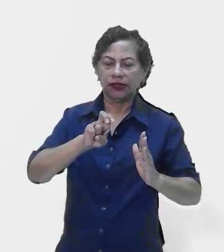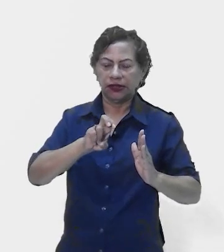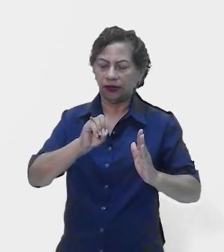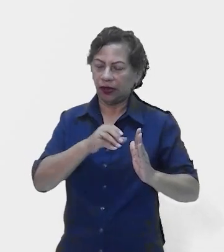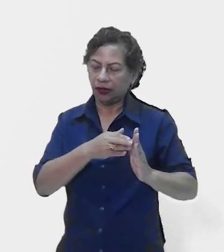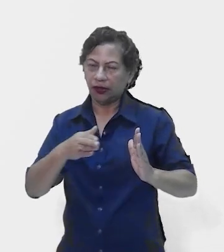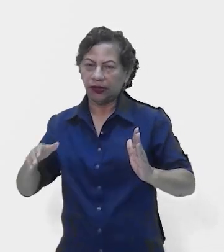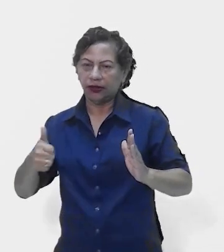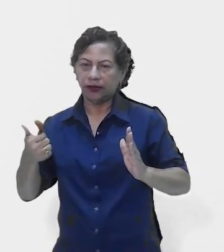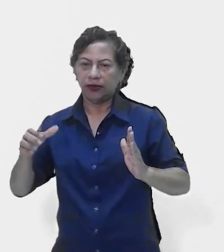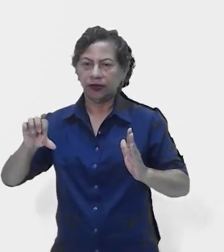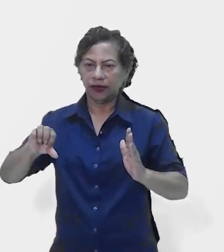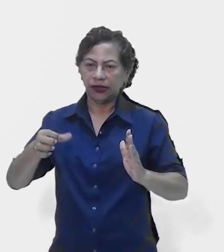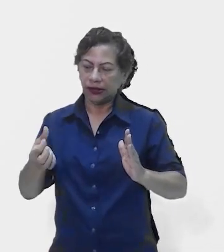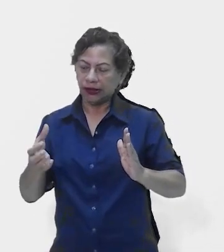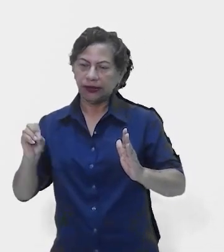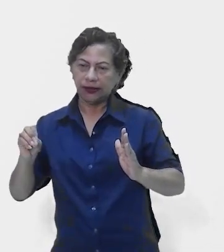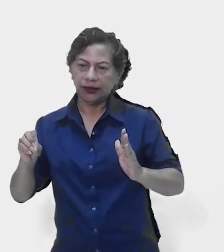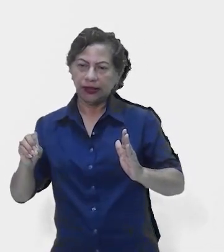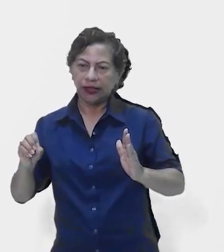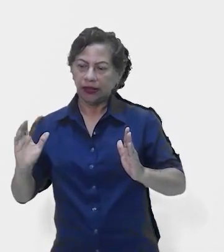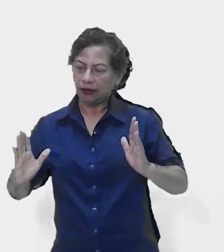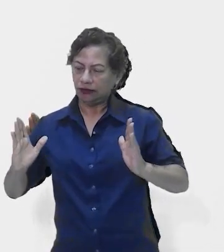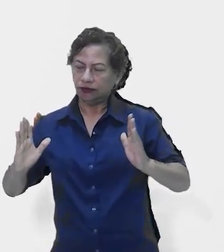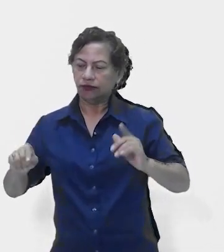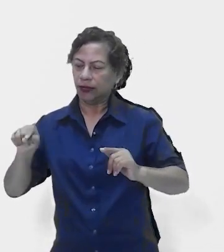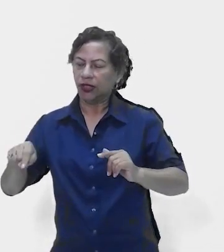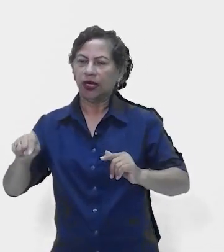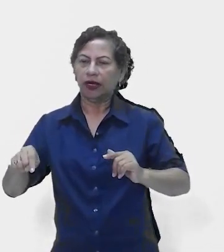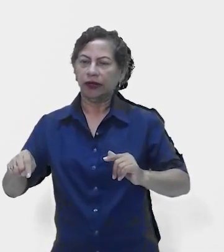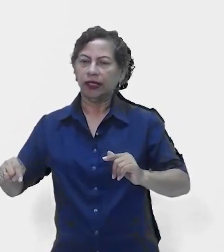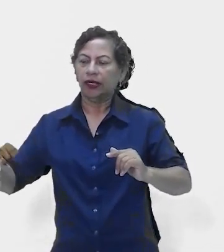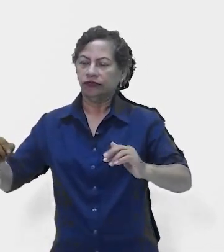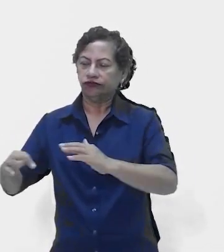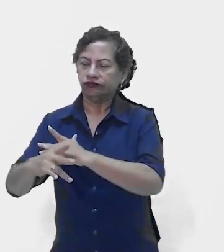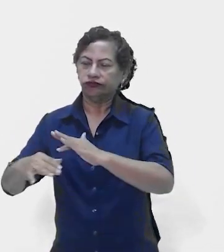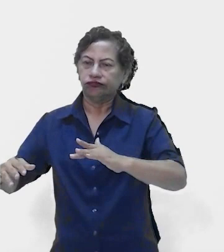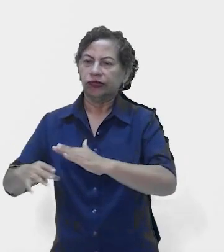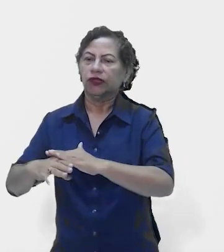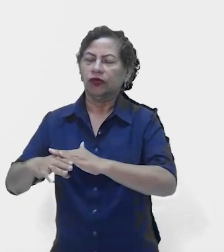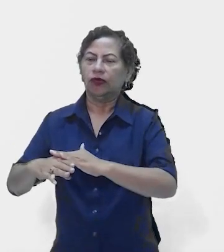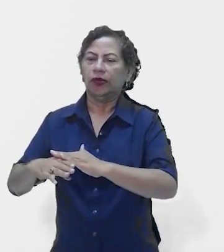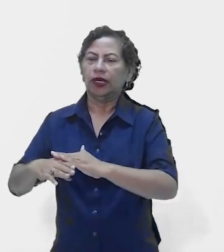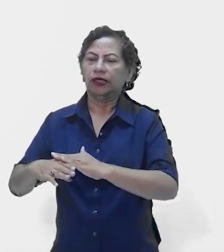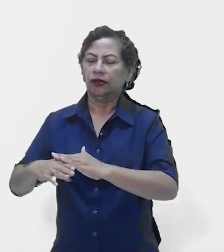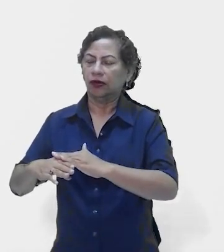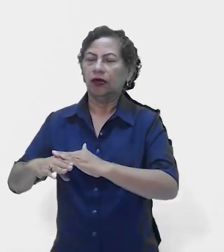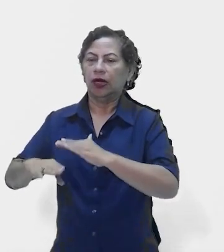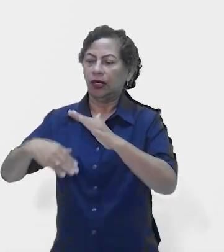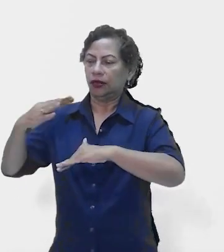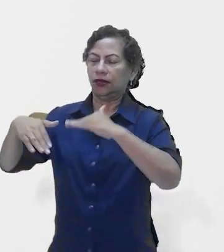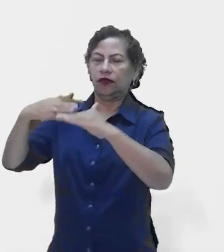mais intensa por conta do desenvolvimento da atividade industrial no sudeste do país. Eu tenho um